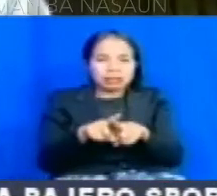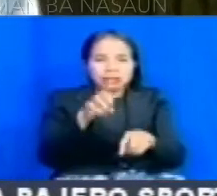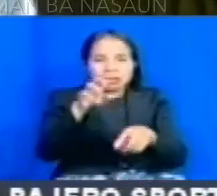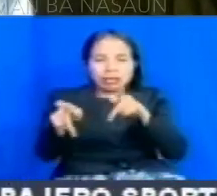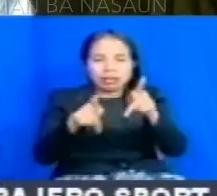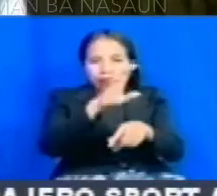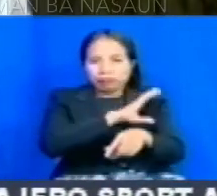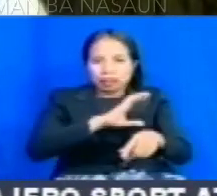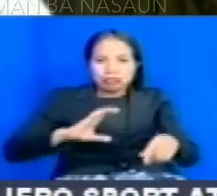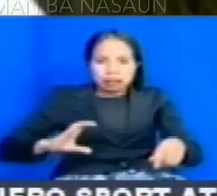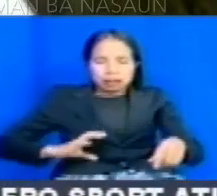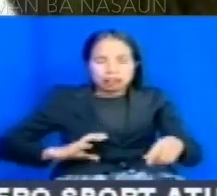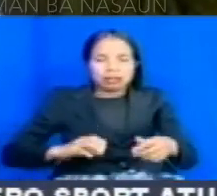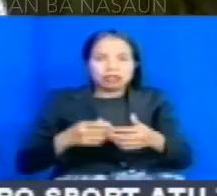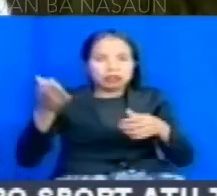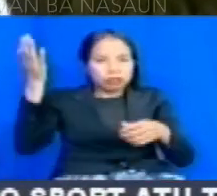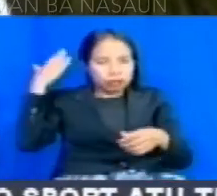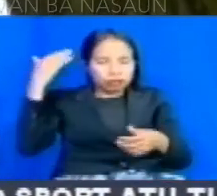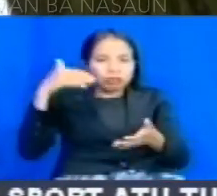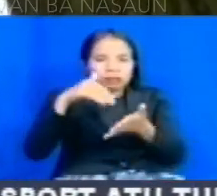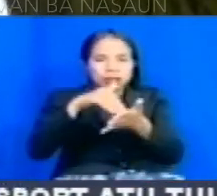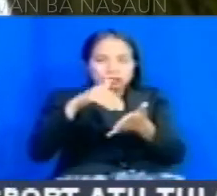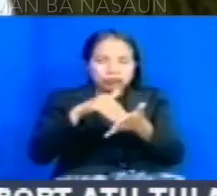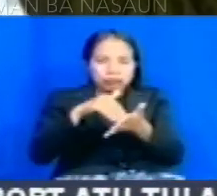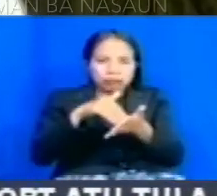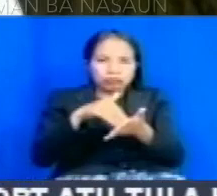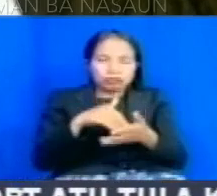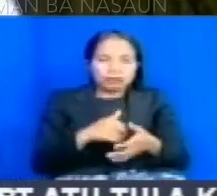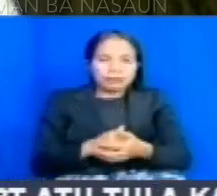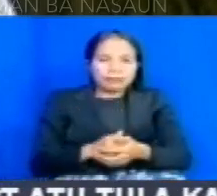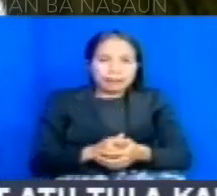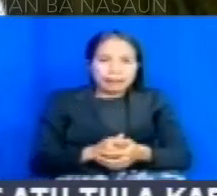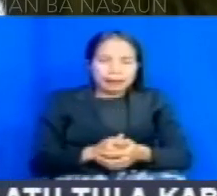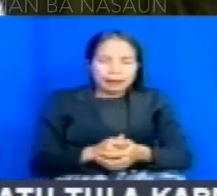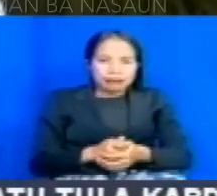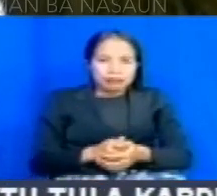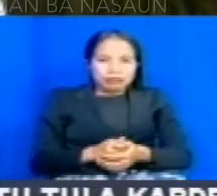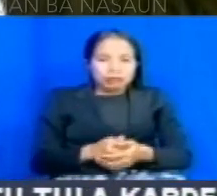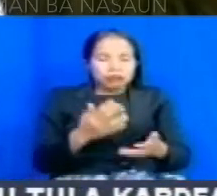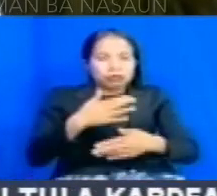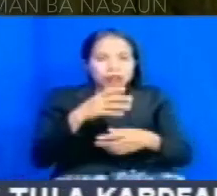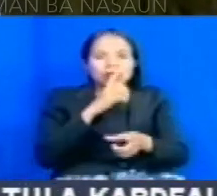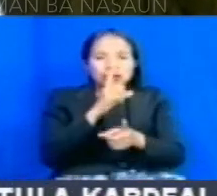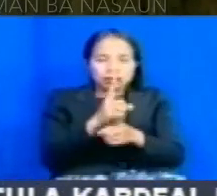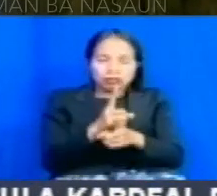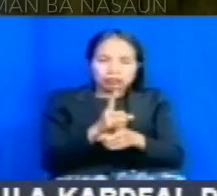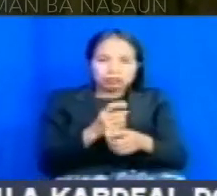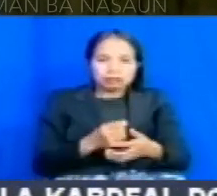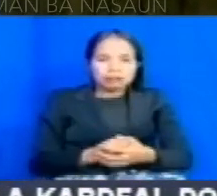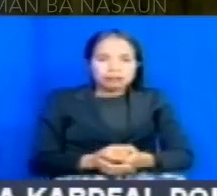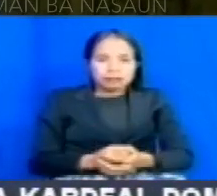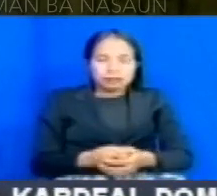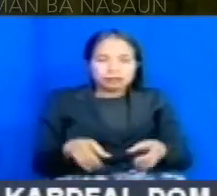Sarani. Neve Rui Uluca, estudei seminário da área. Honra bote e sente orgulho bote. E